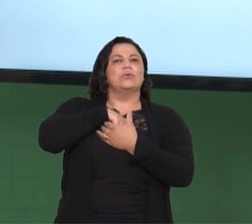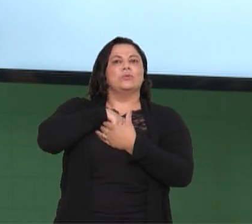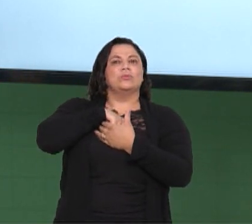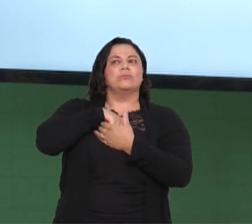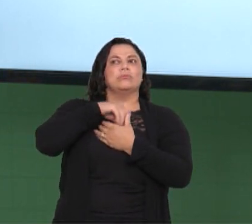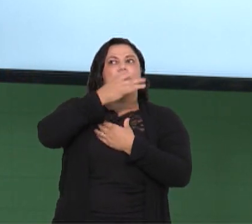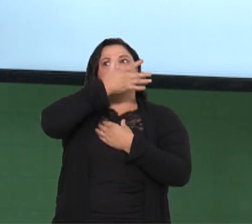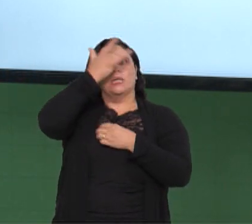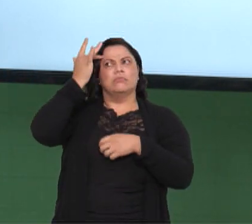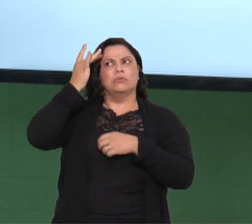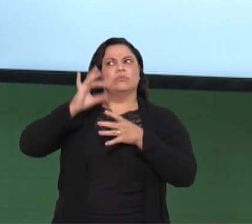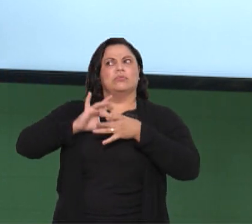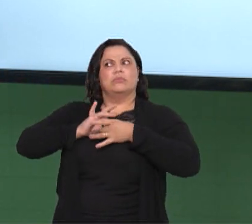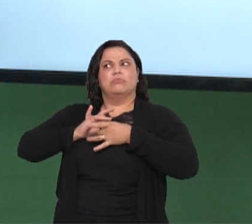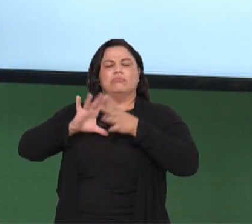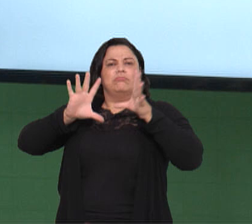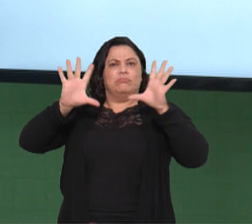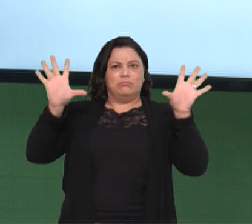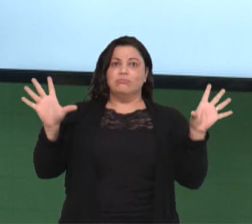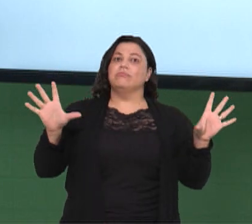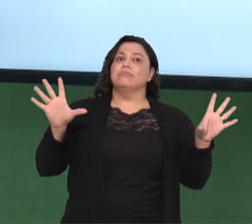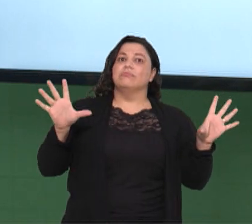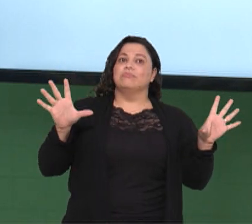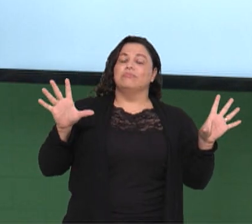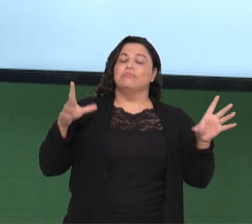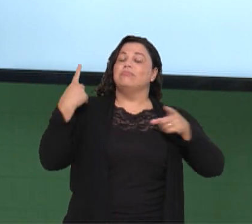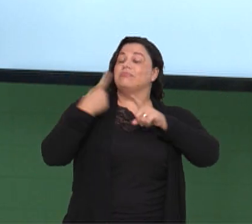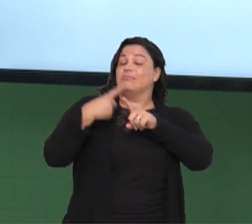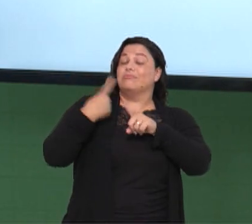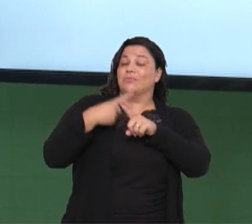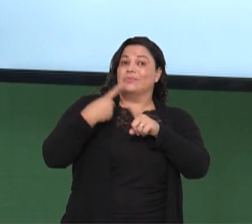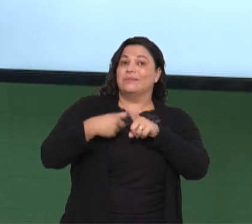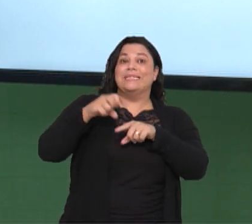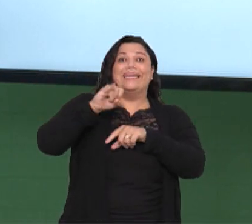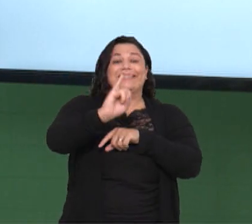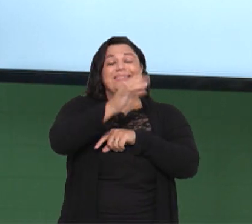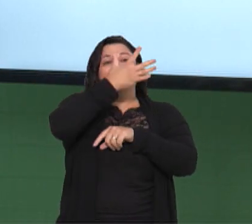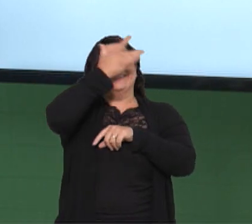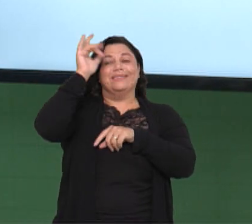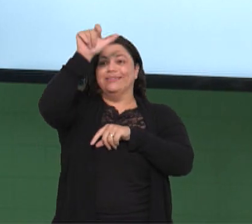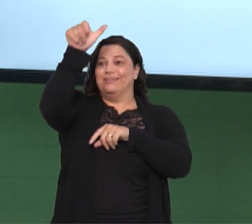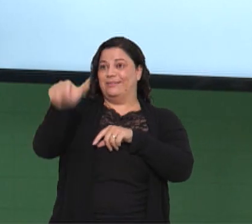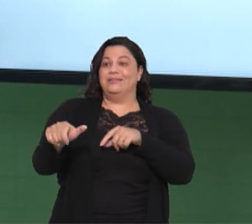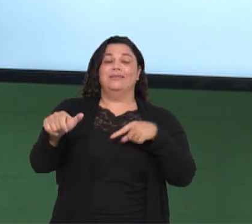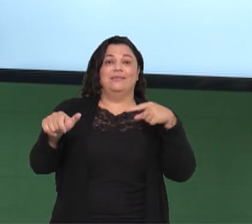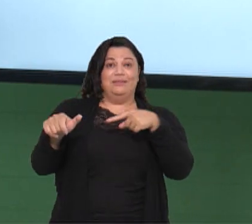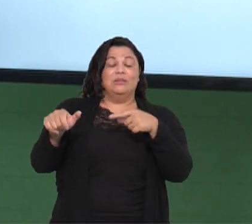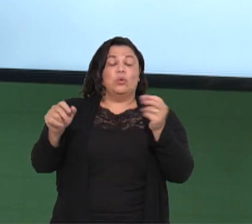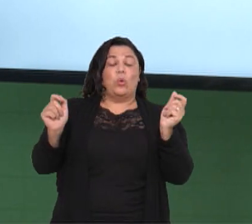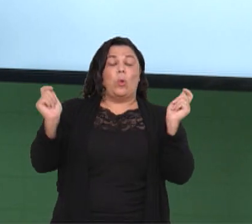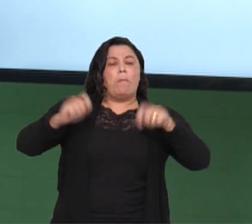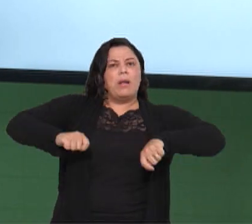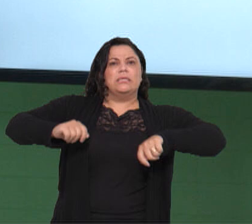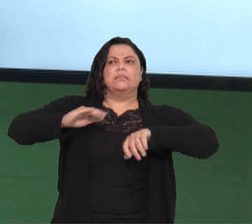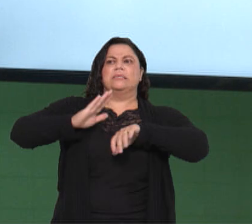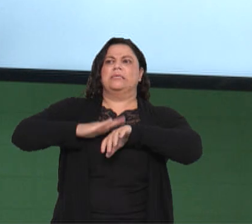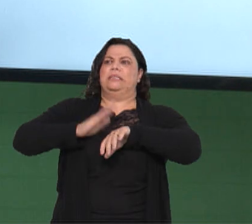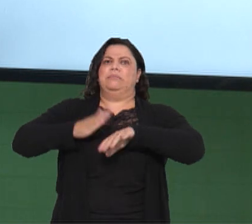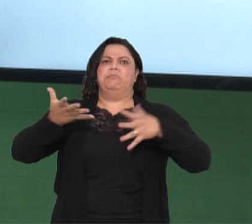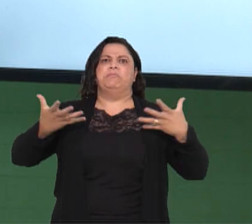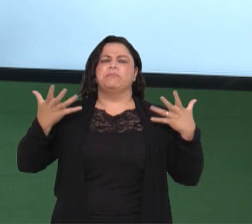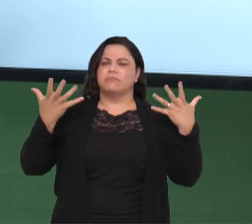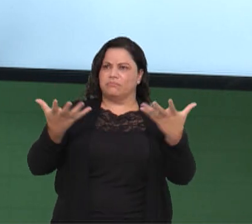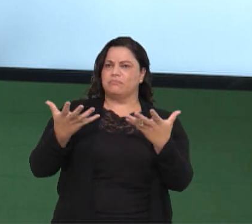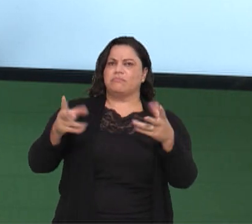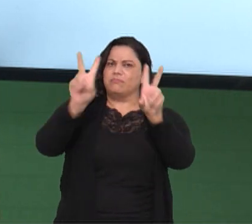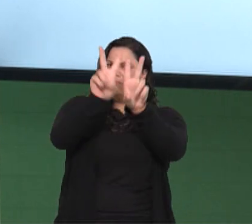pessoas seriam livres segundo essa teoria do Platão. Por quê? Porque se a pessoa, por mais que ela queira exercer a virtude,